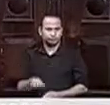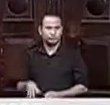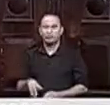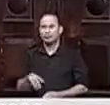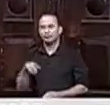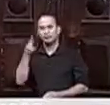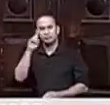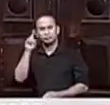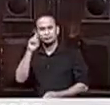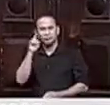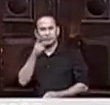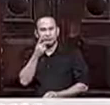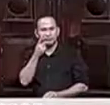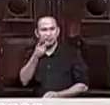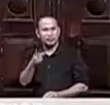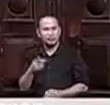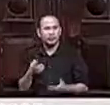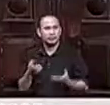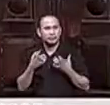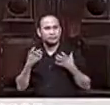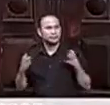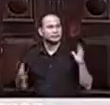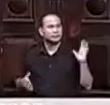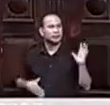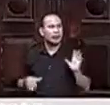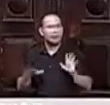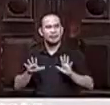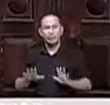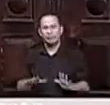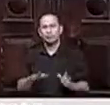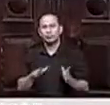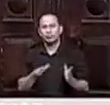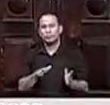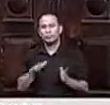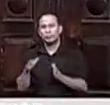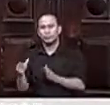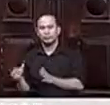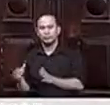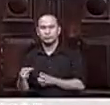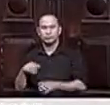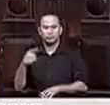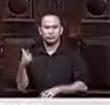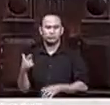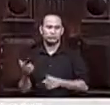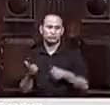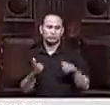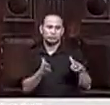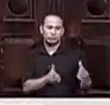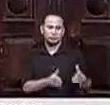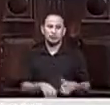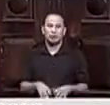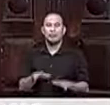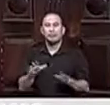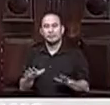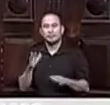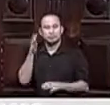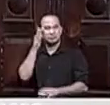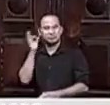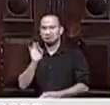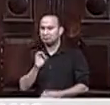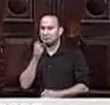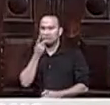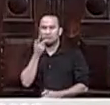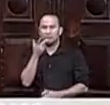com uma criança saltando pipa. Uma hora o vento bate para um lado, para o outro, e eu não sei mais o que falar.